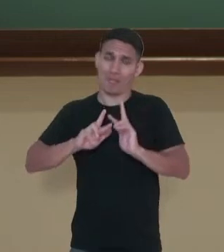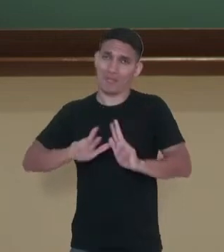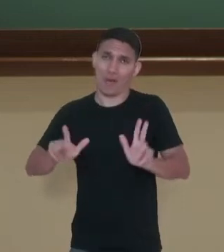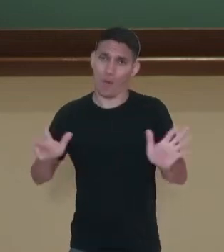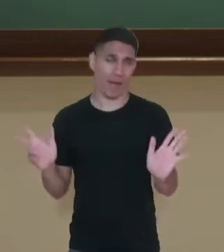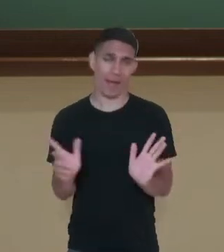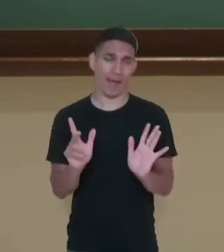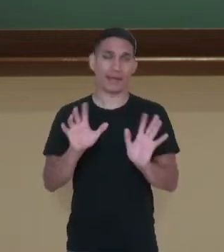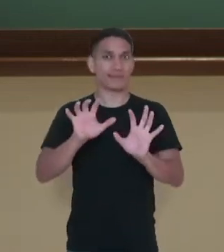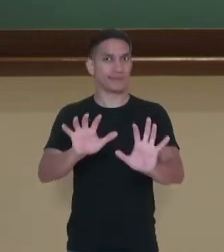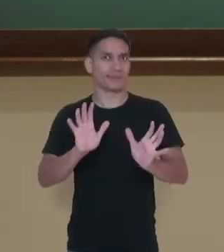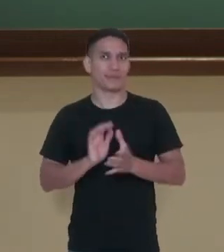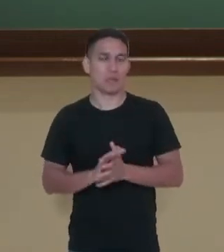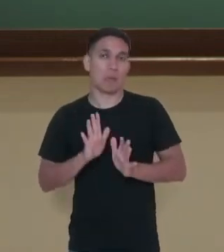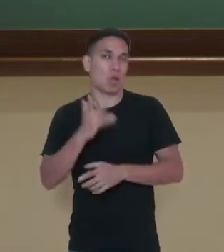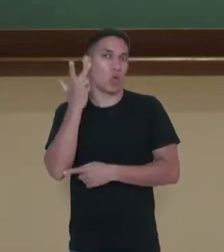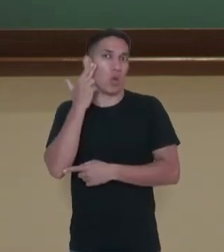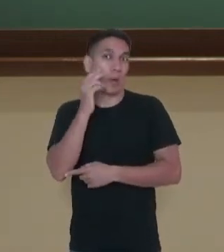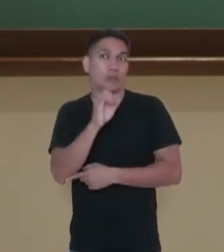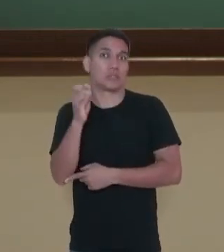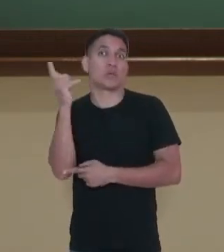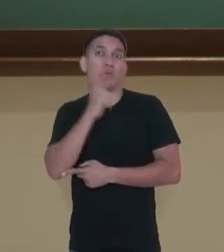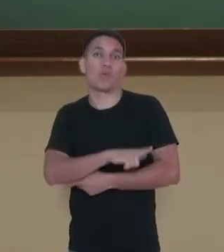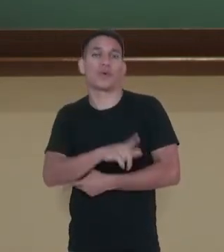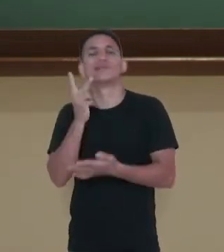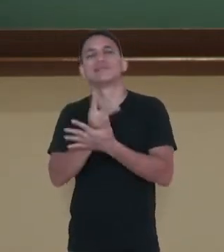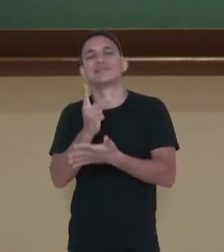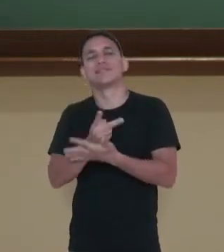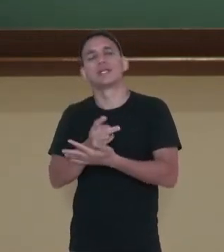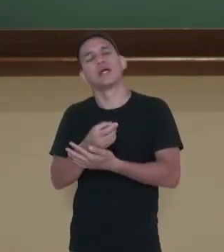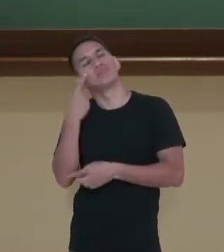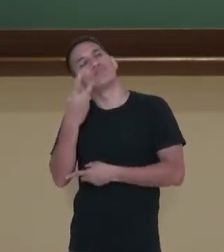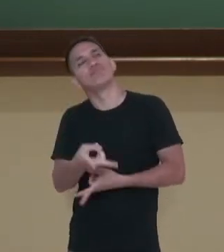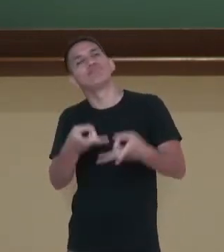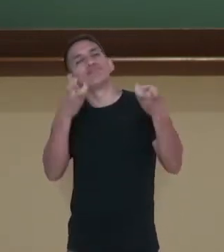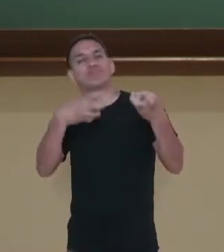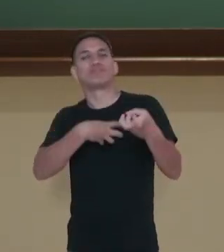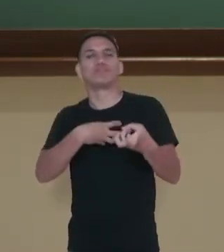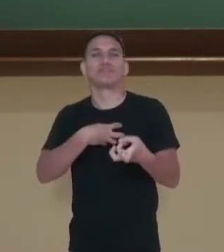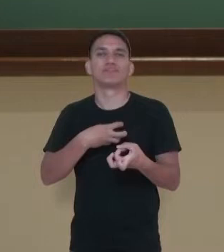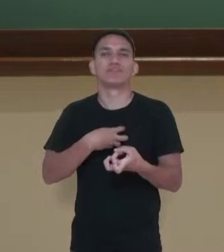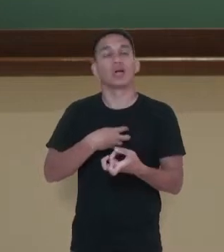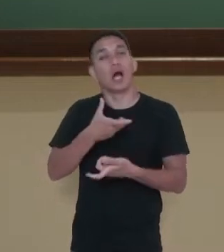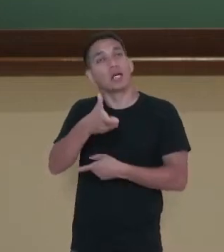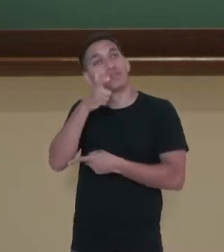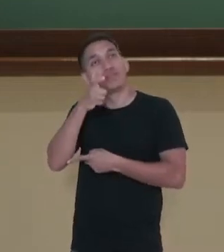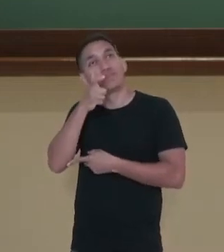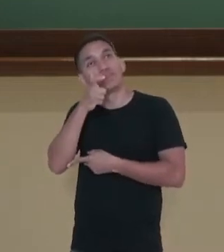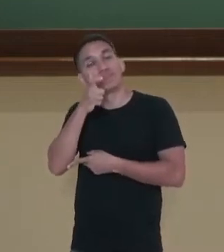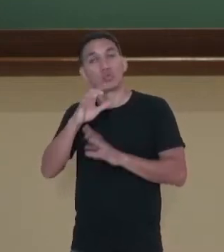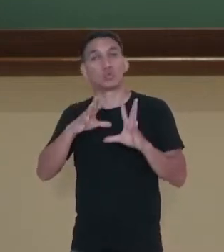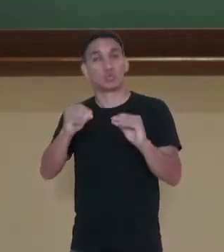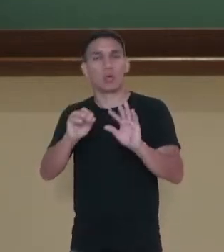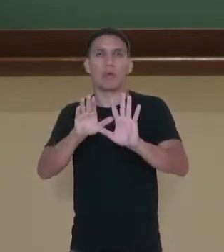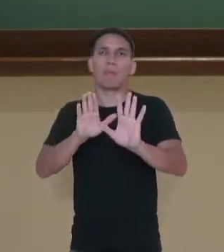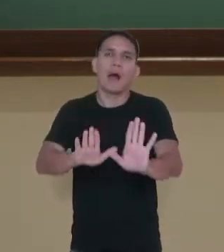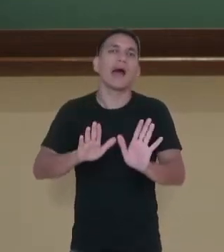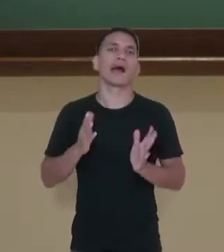aquilo que de repente pudesse estar nas rádios todos os dias, mas é algo que deve